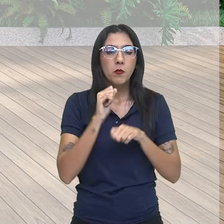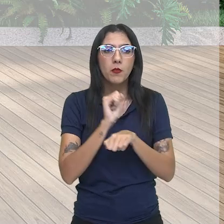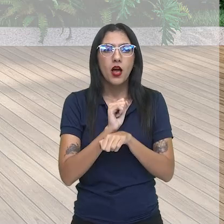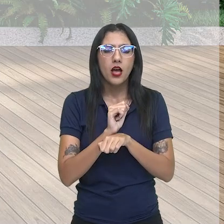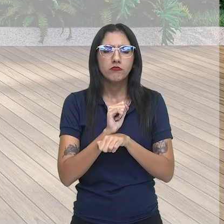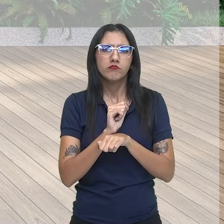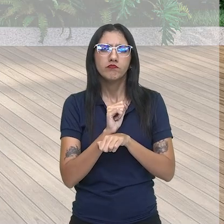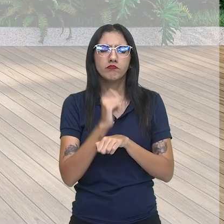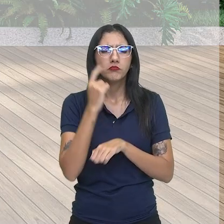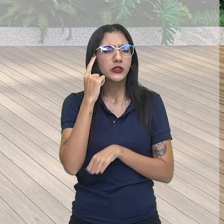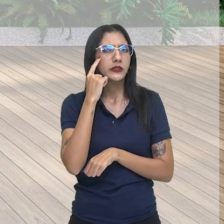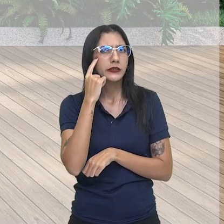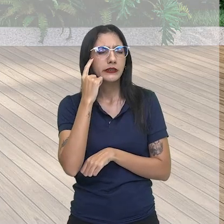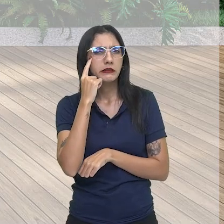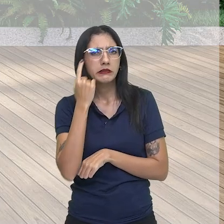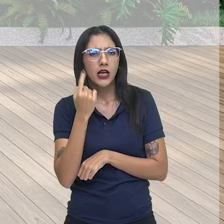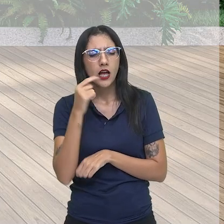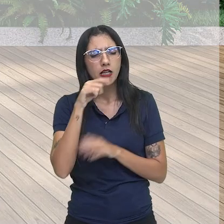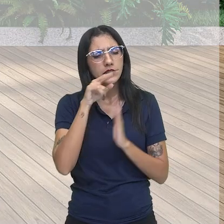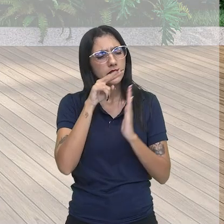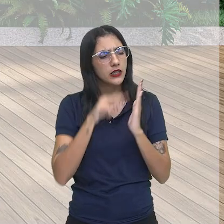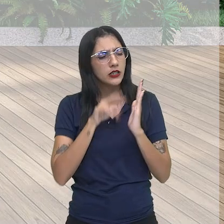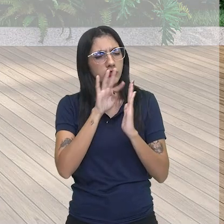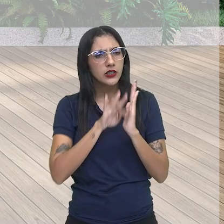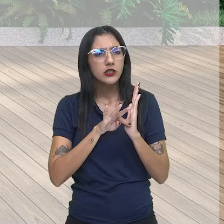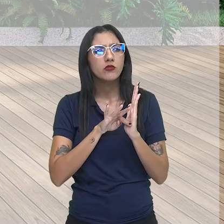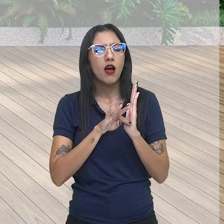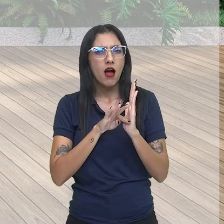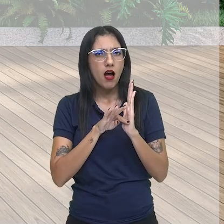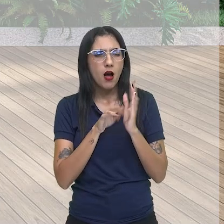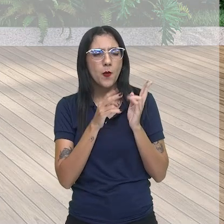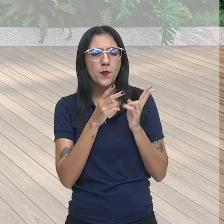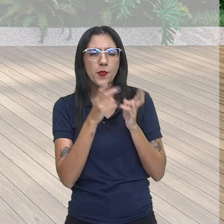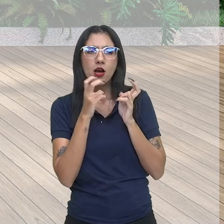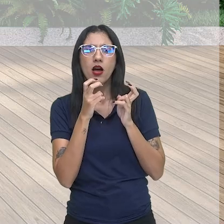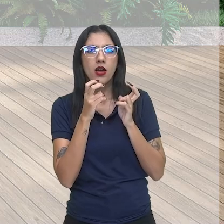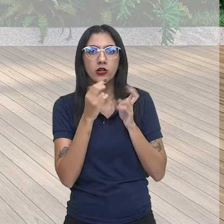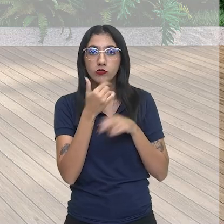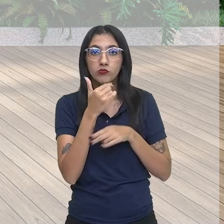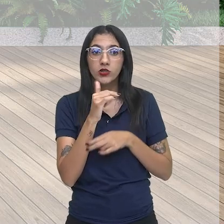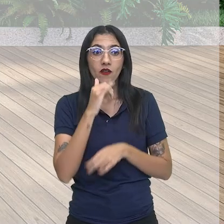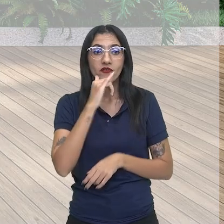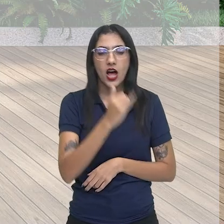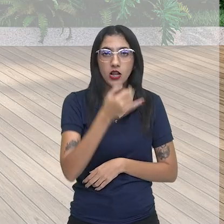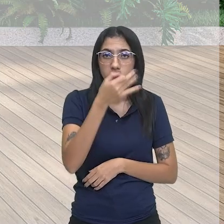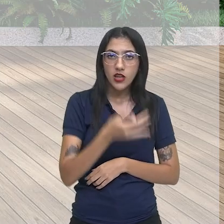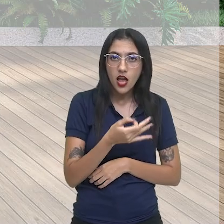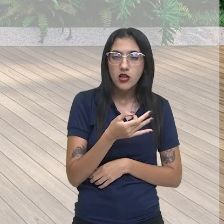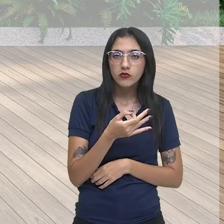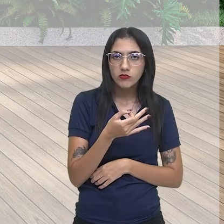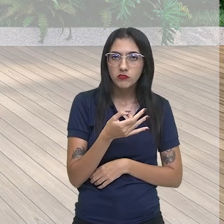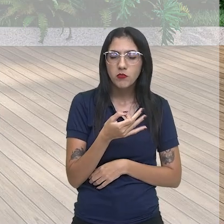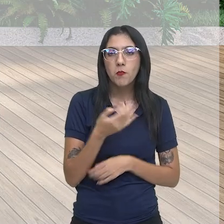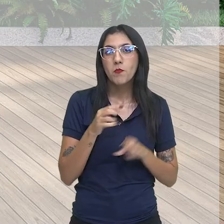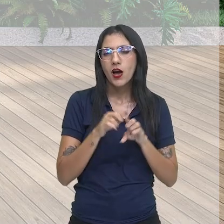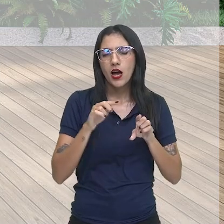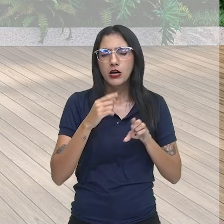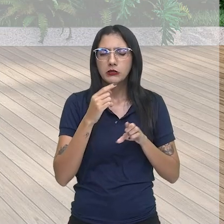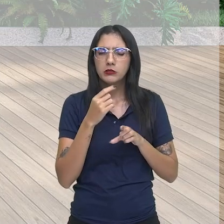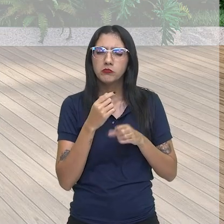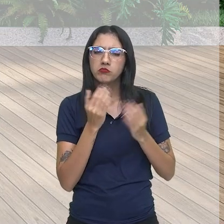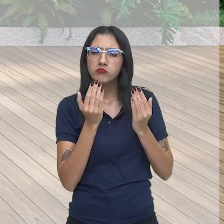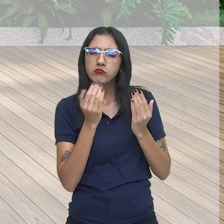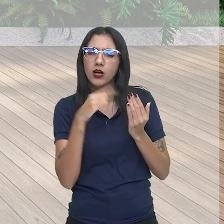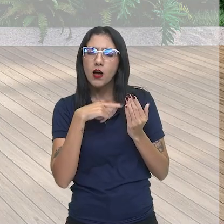pensar, né? Ah, é sobre isso que ele quer saber. Não está lá falando claramente, mas dá para eu